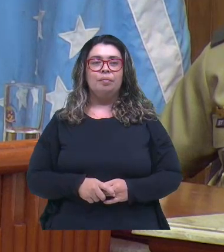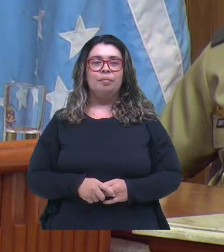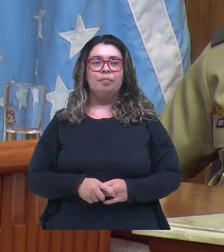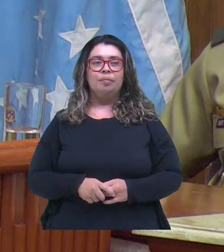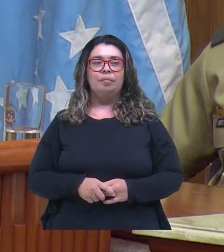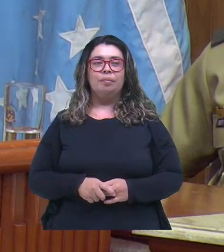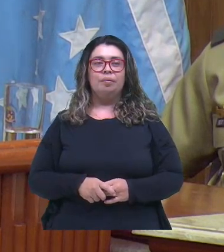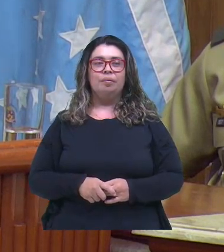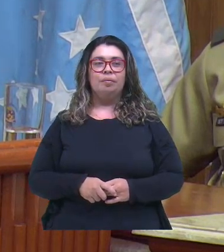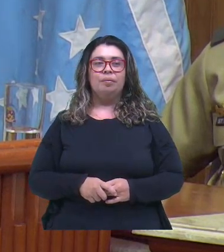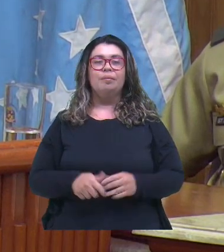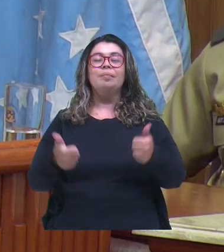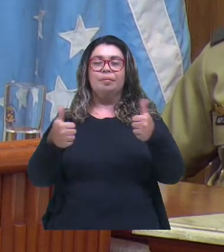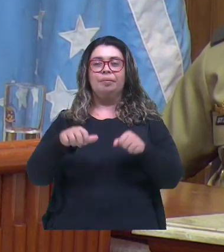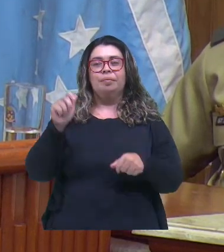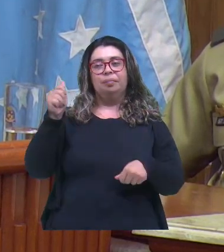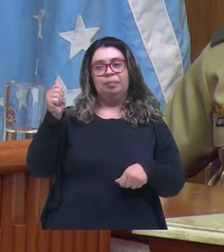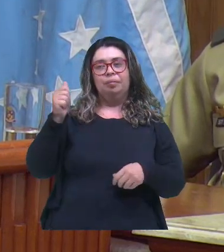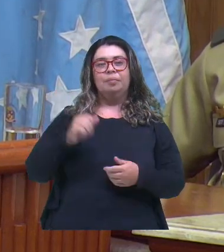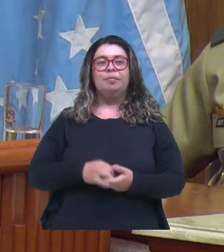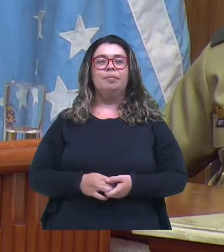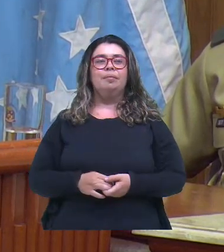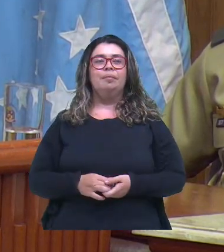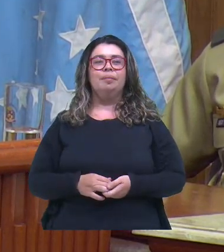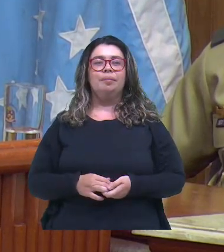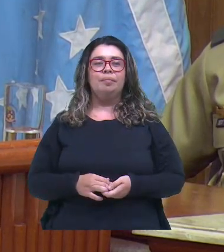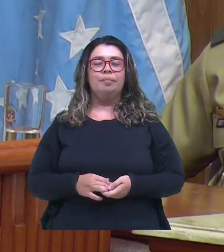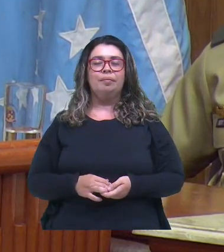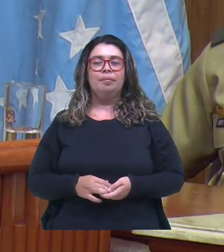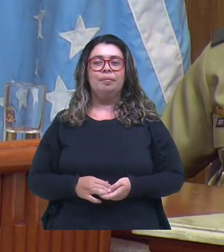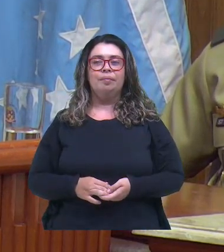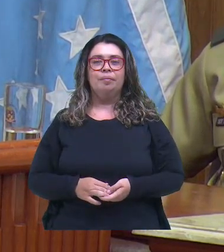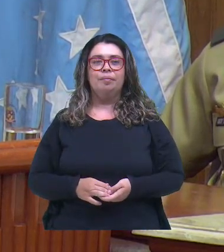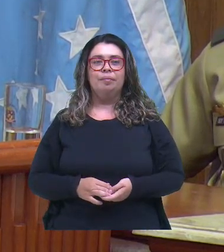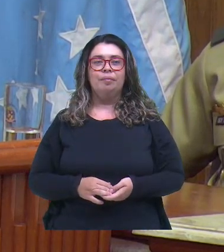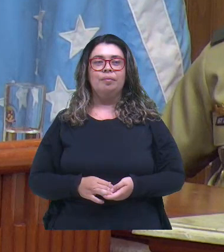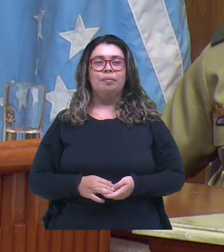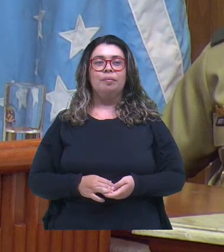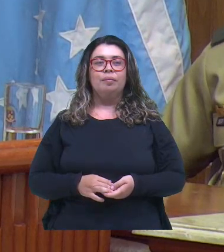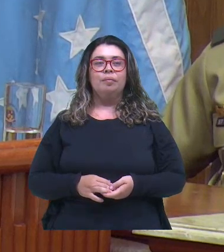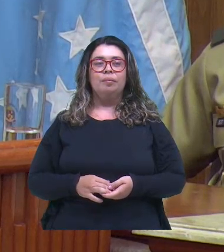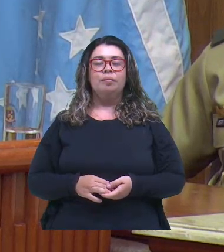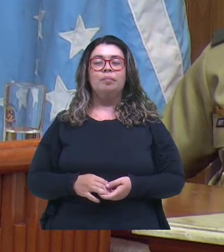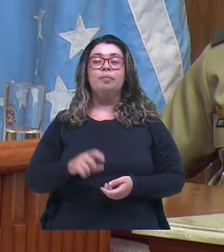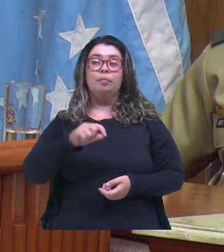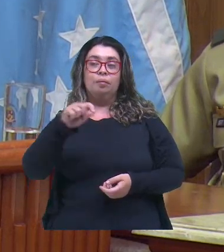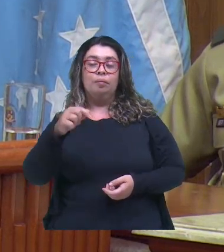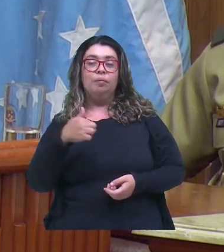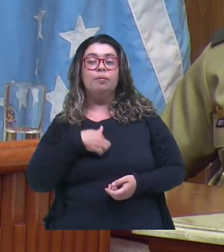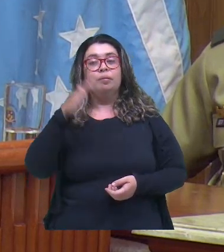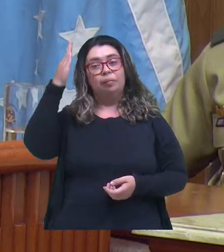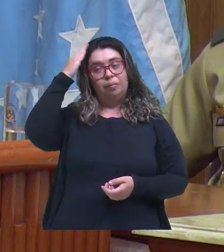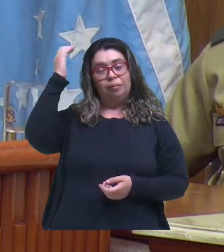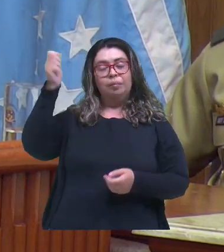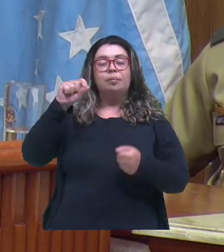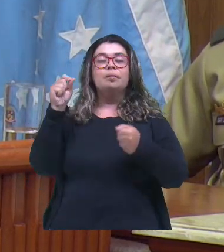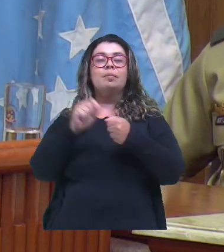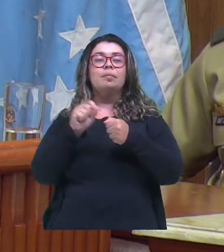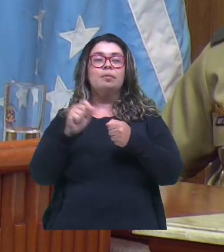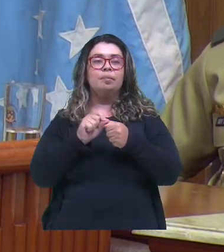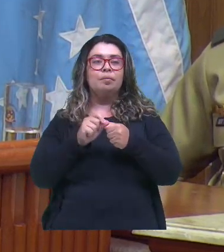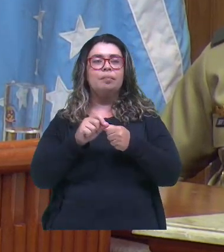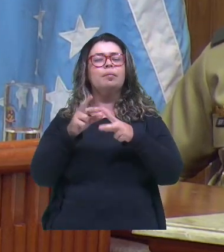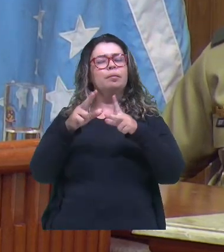por ser assisenses, claro, né? E alguns eu sei que travaram batalhas